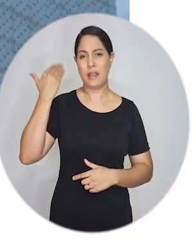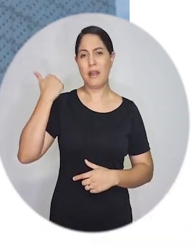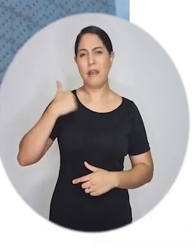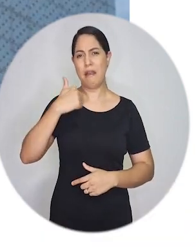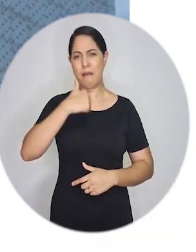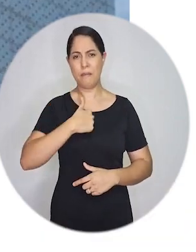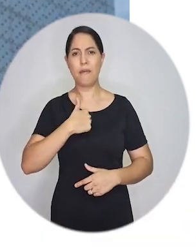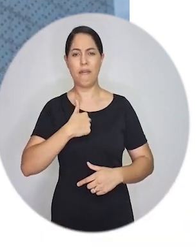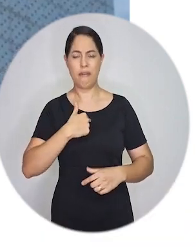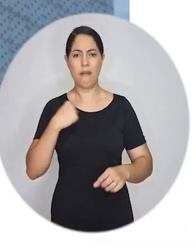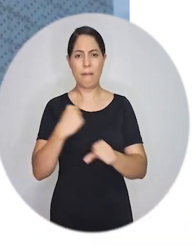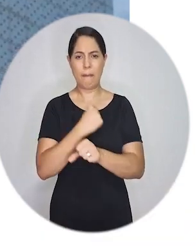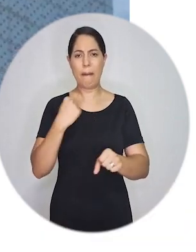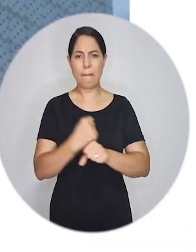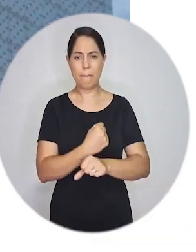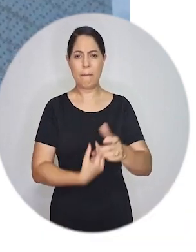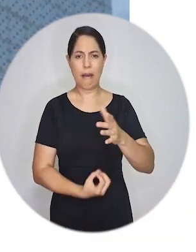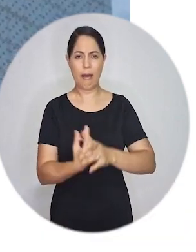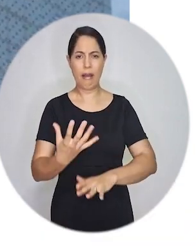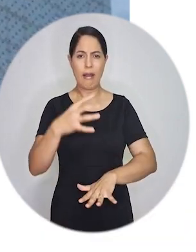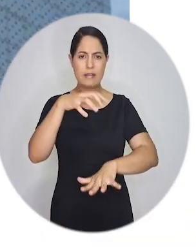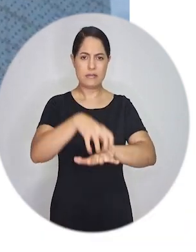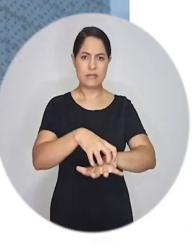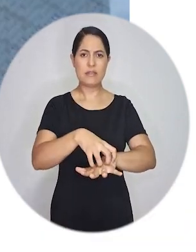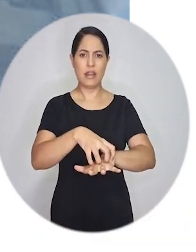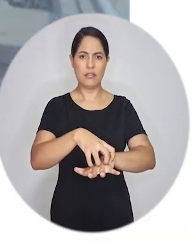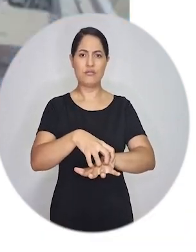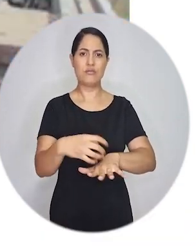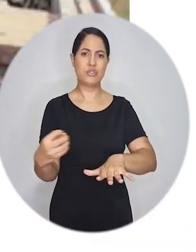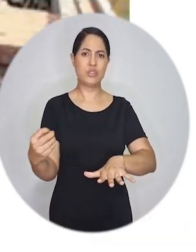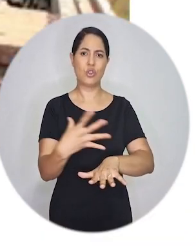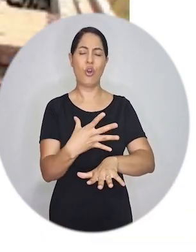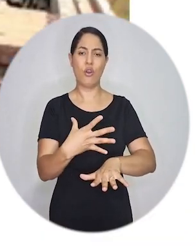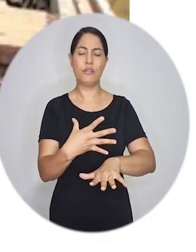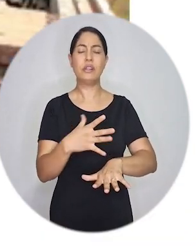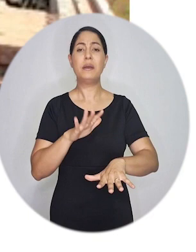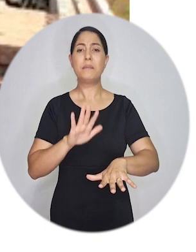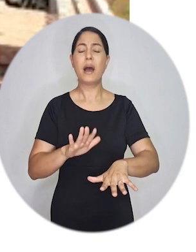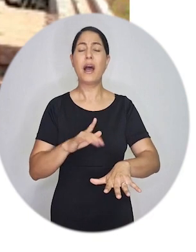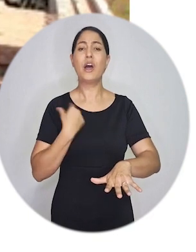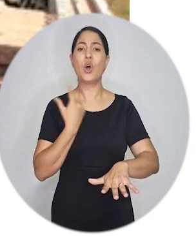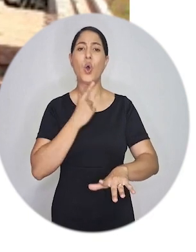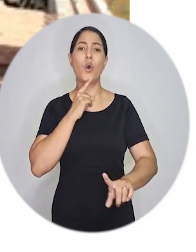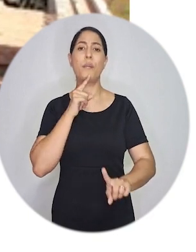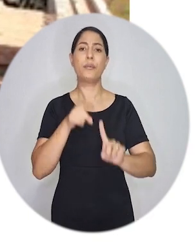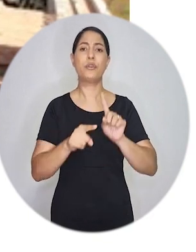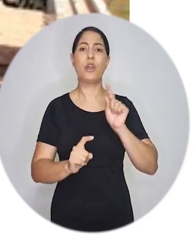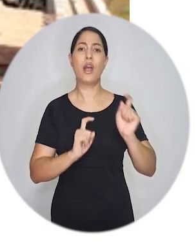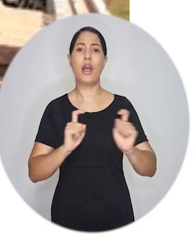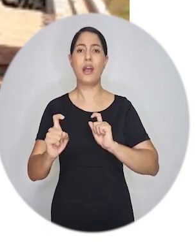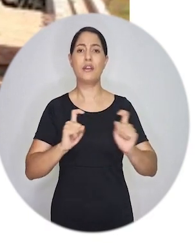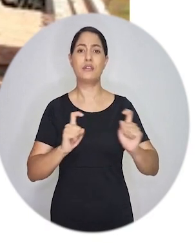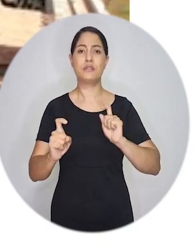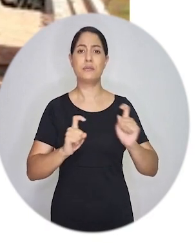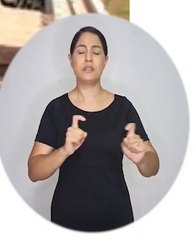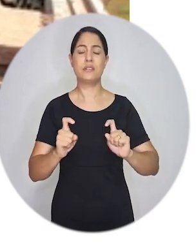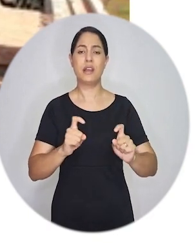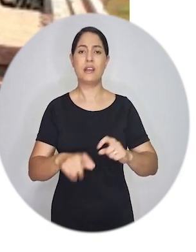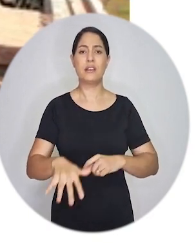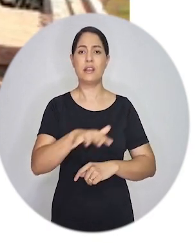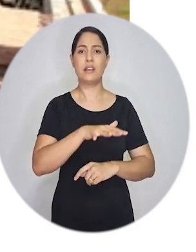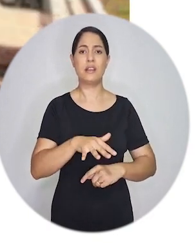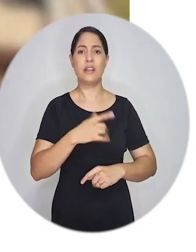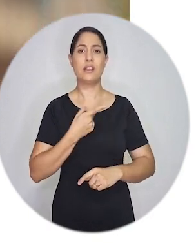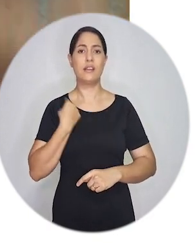nova sede que permitiu ainda mais o aprimoramento da administração interna